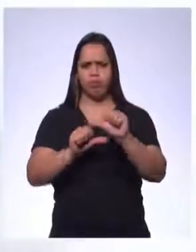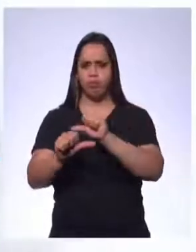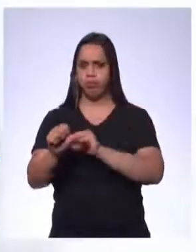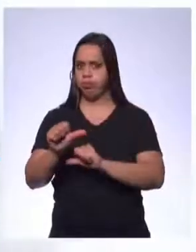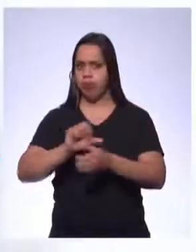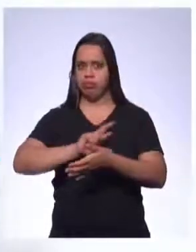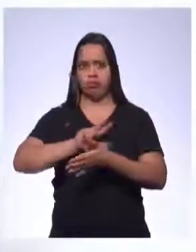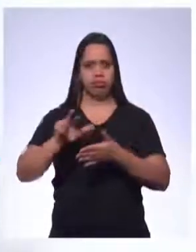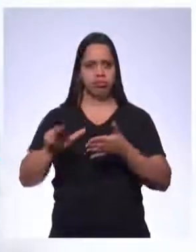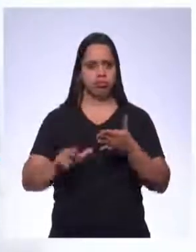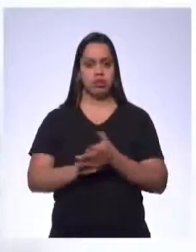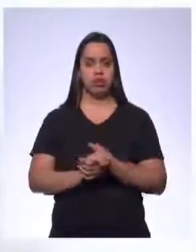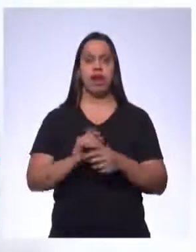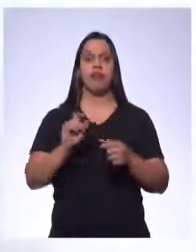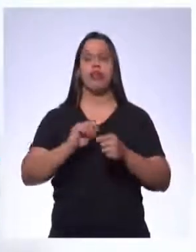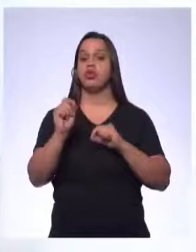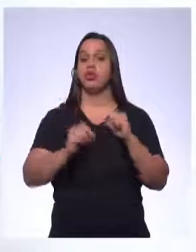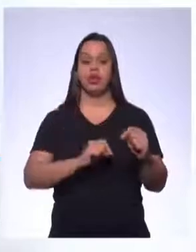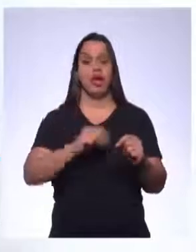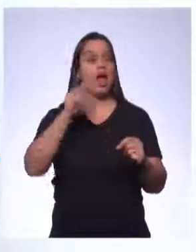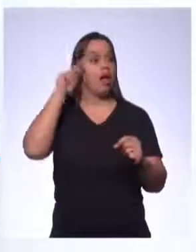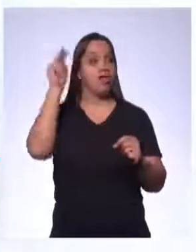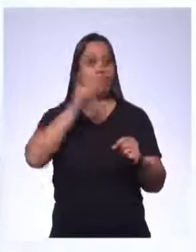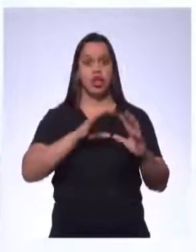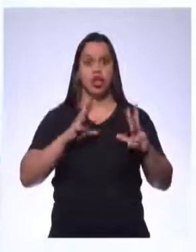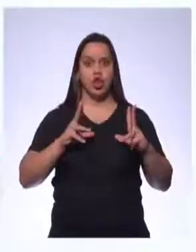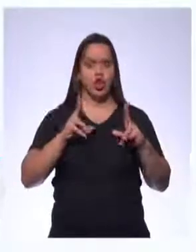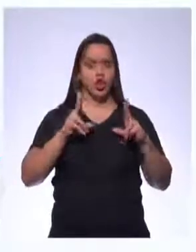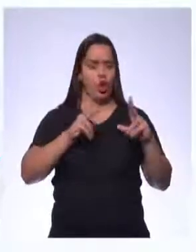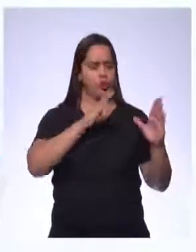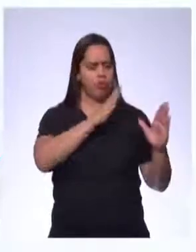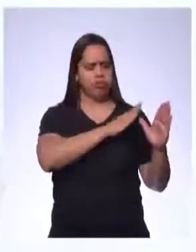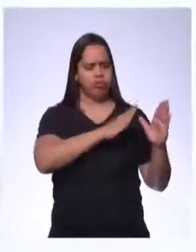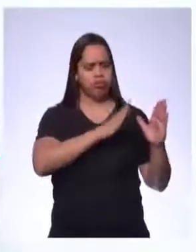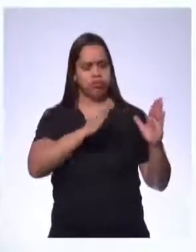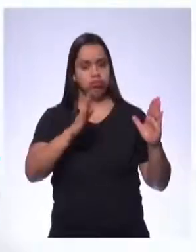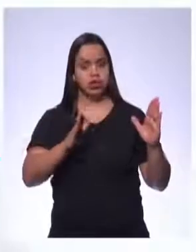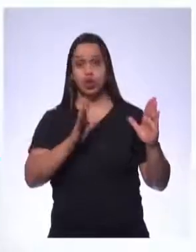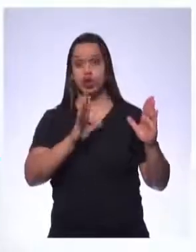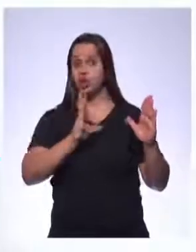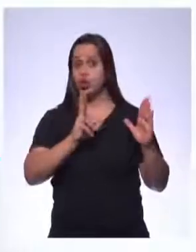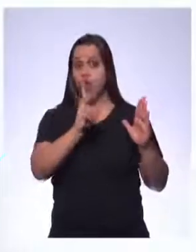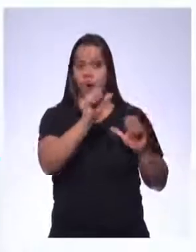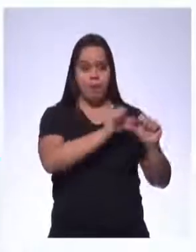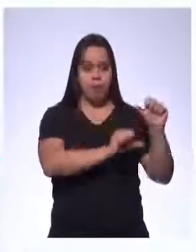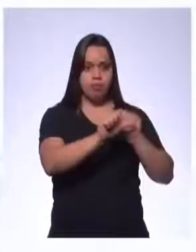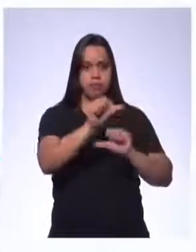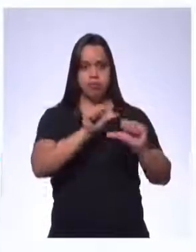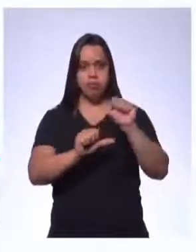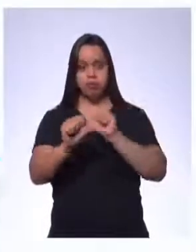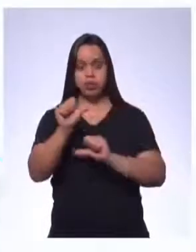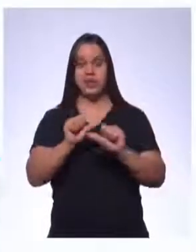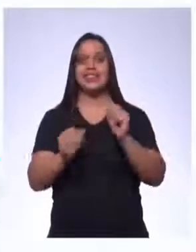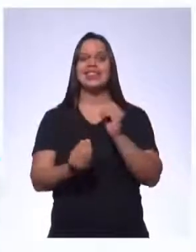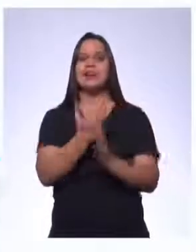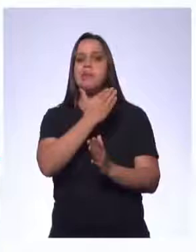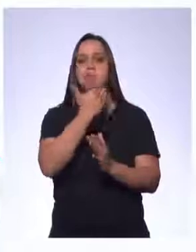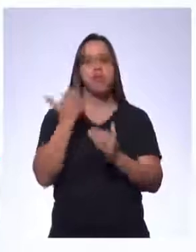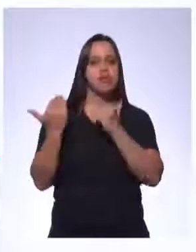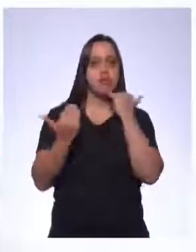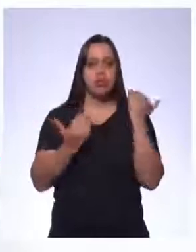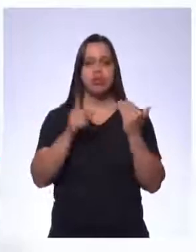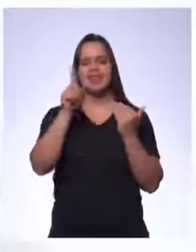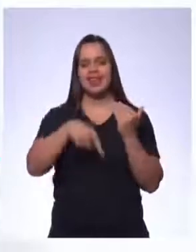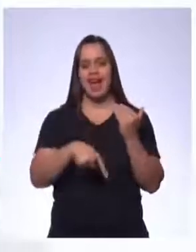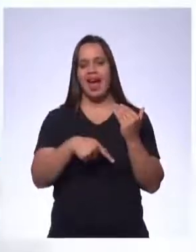que acontece? Pega-se o histórico desses vírus e todas aquelas mutações que causaram muitas mortes, como é o